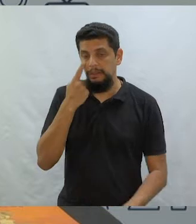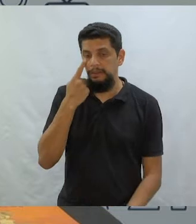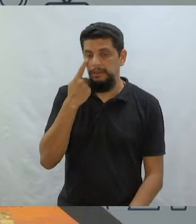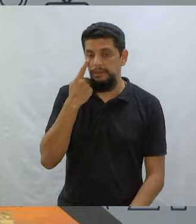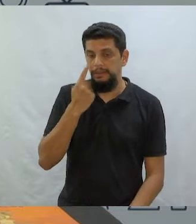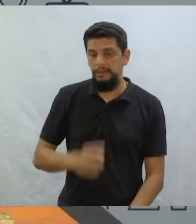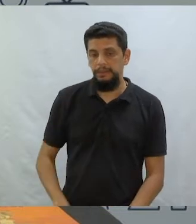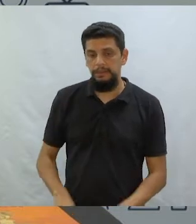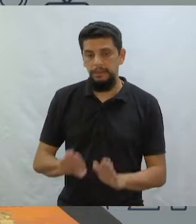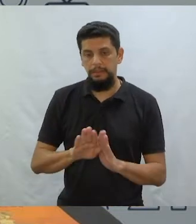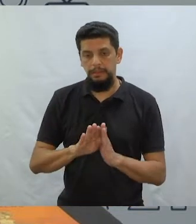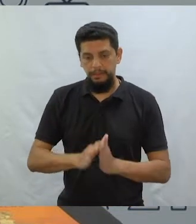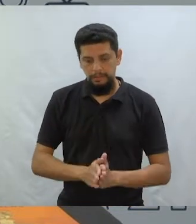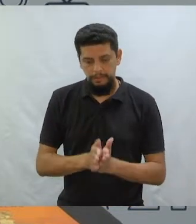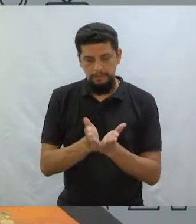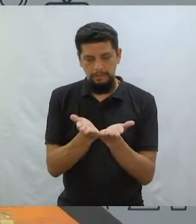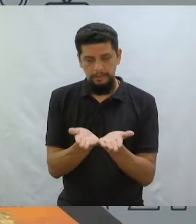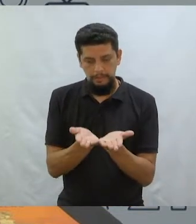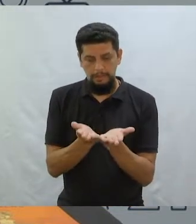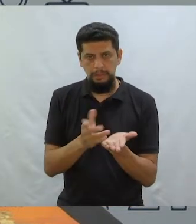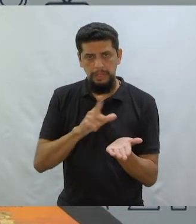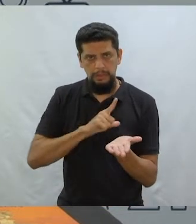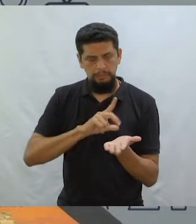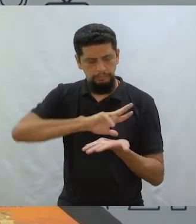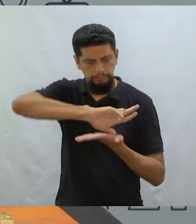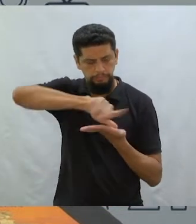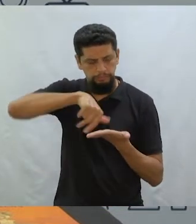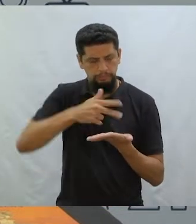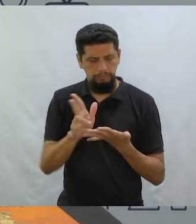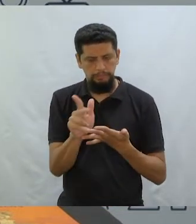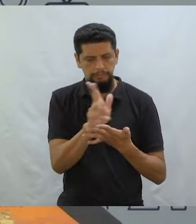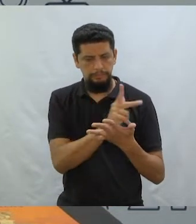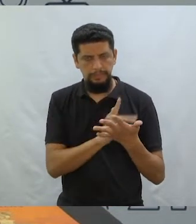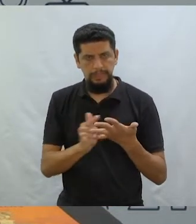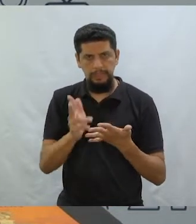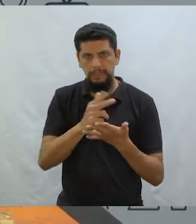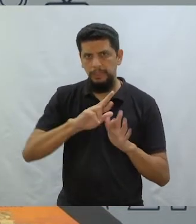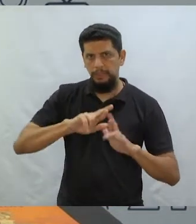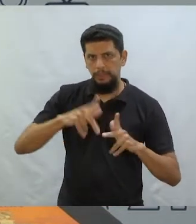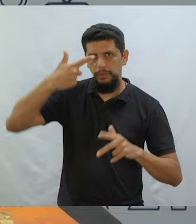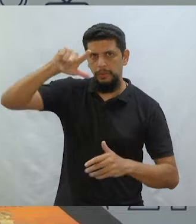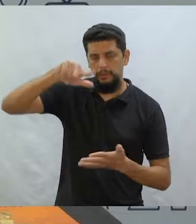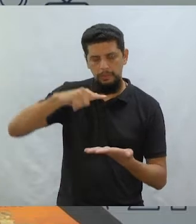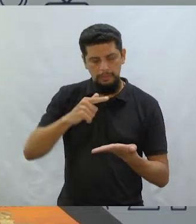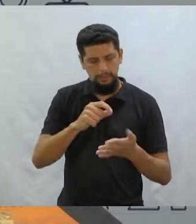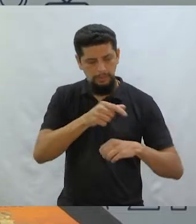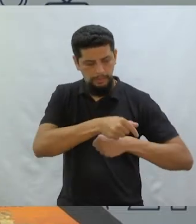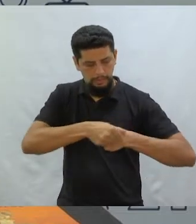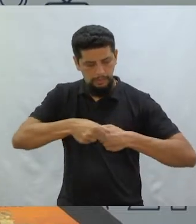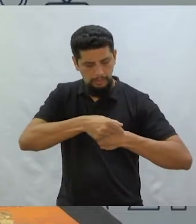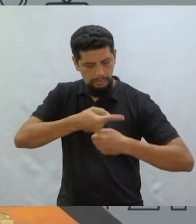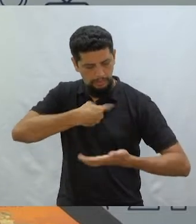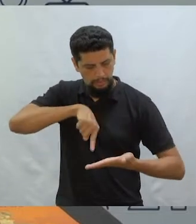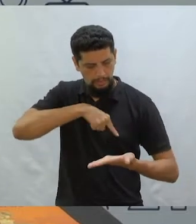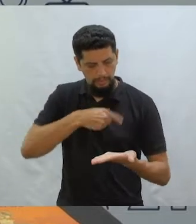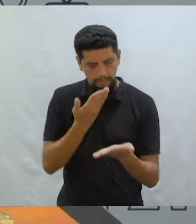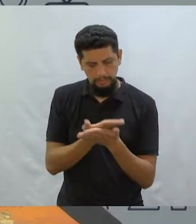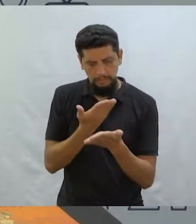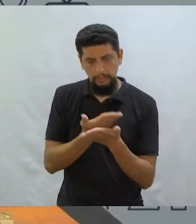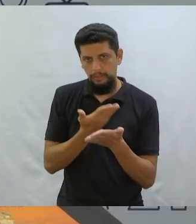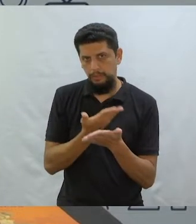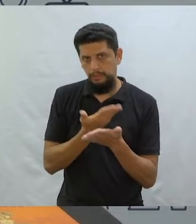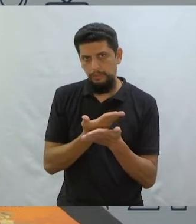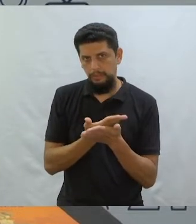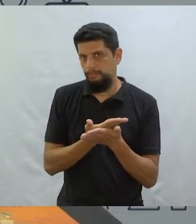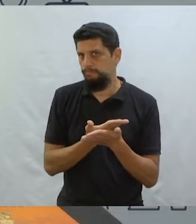só ele é bem ilustrado diferente da outra autora que nós trabalhamos não foi a rut rocha